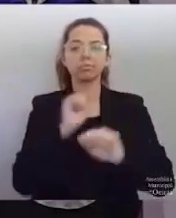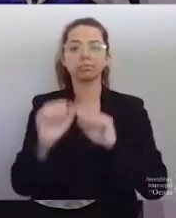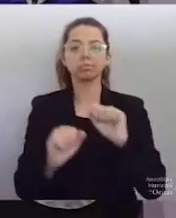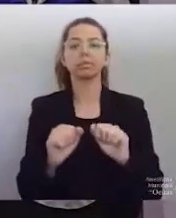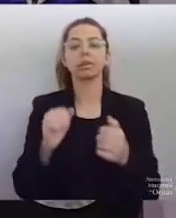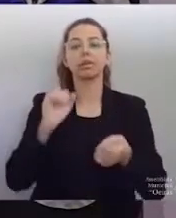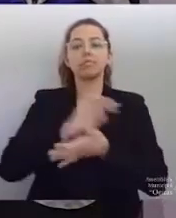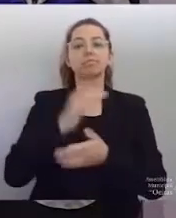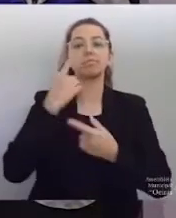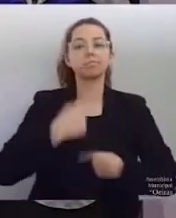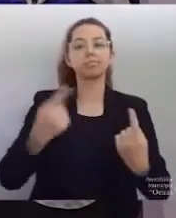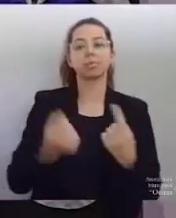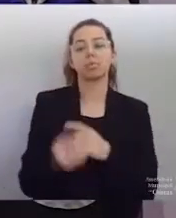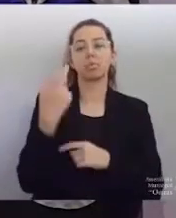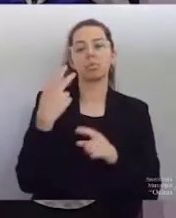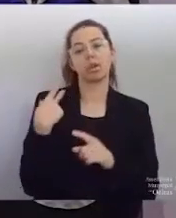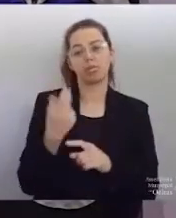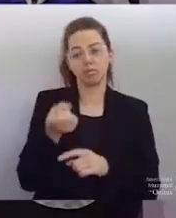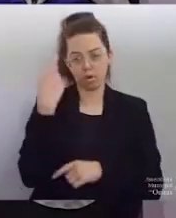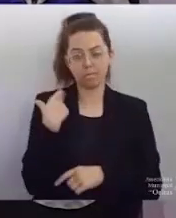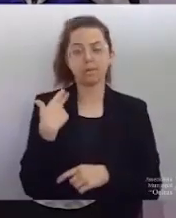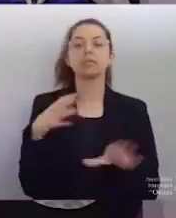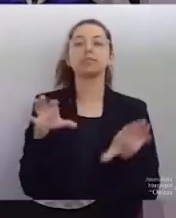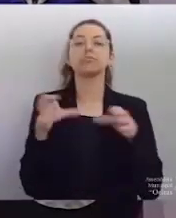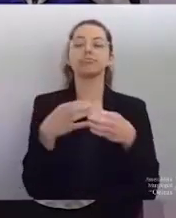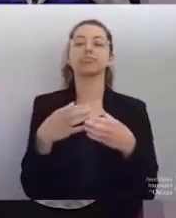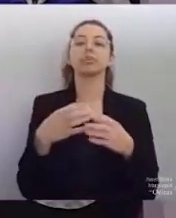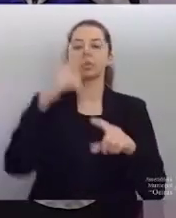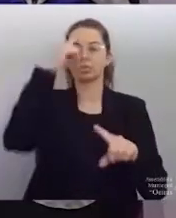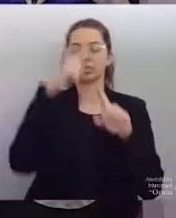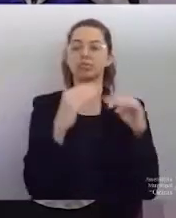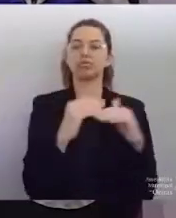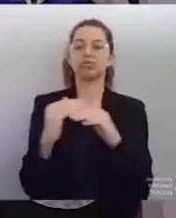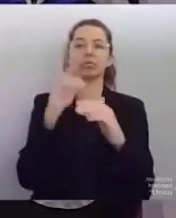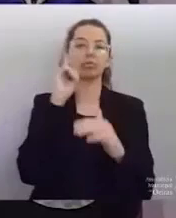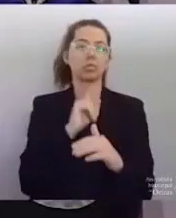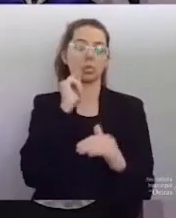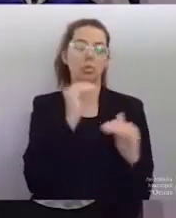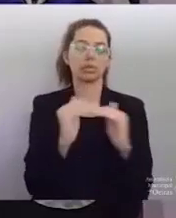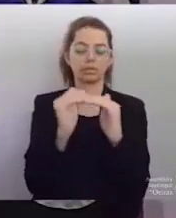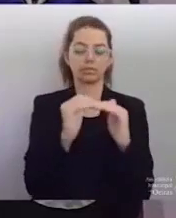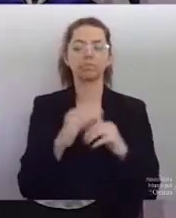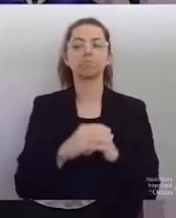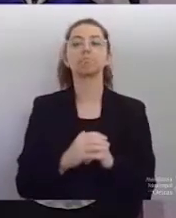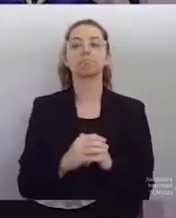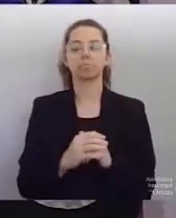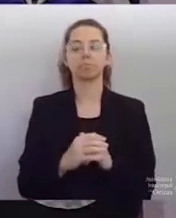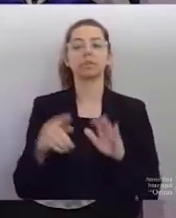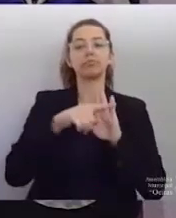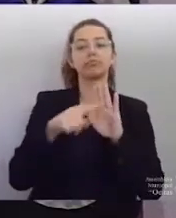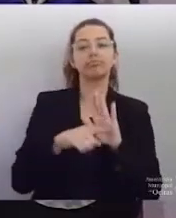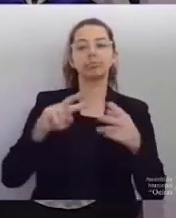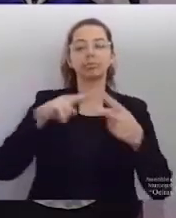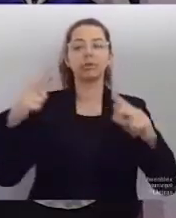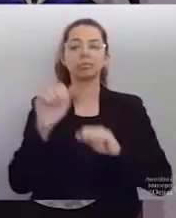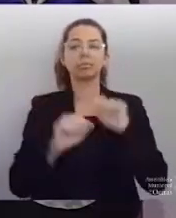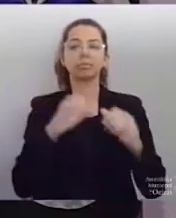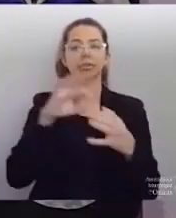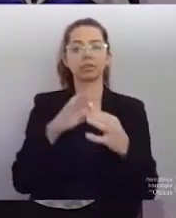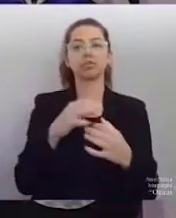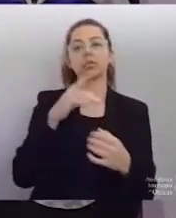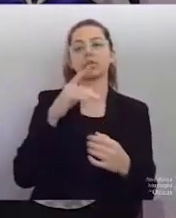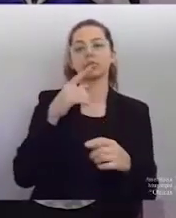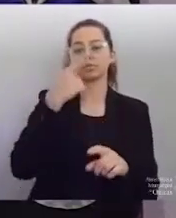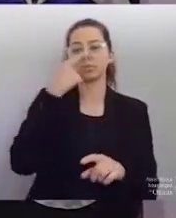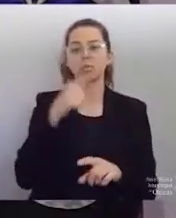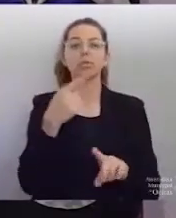ano pela Comissão para a Igualdade de Género. As políticas municipais relacionadas com a orientação sexual, entidade